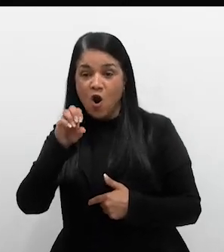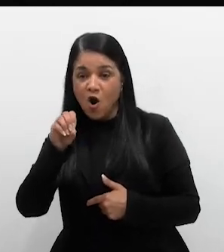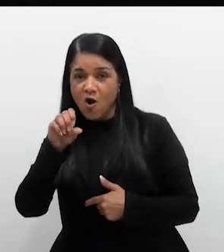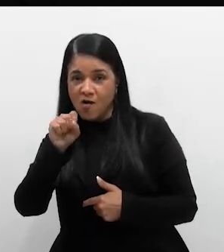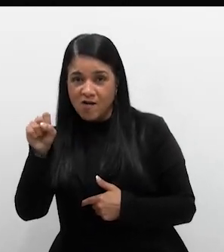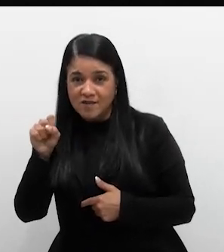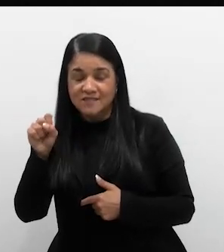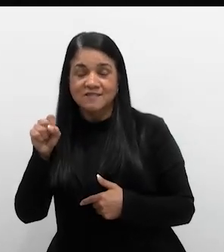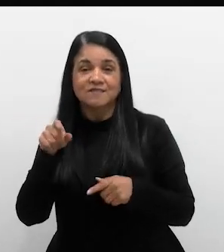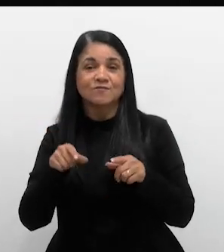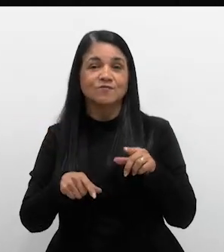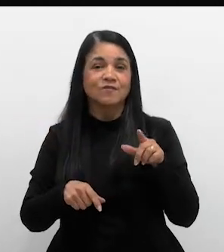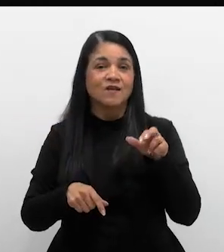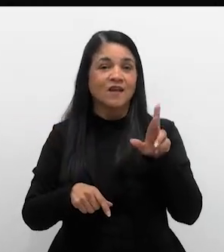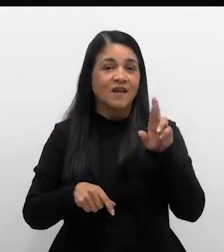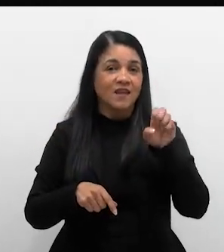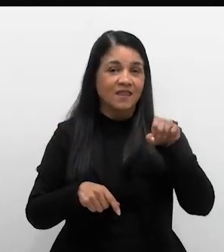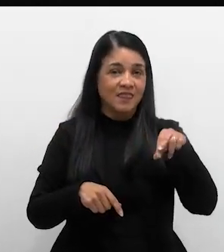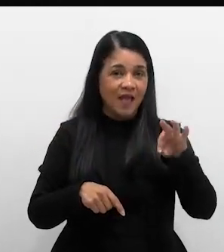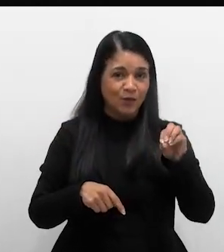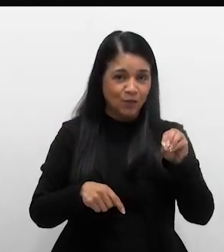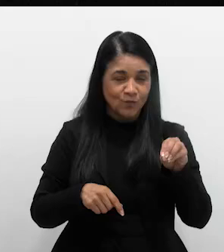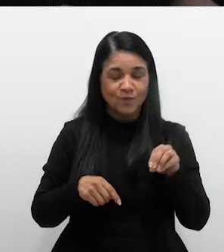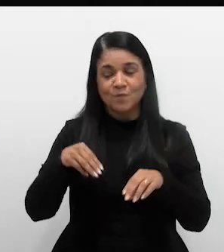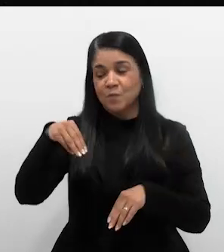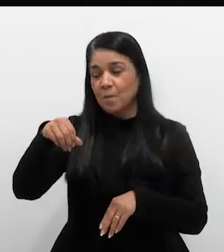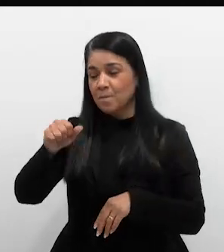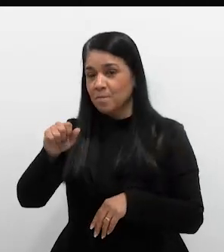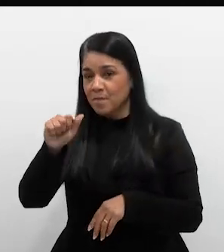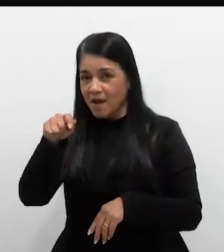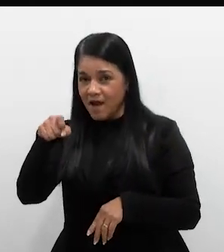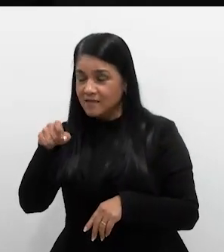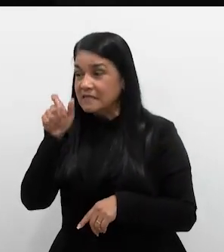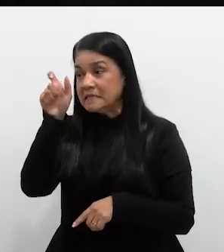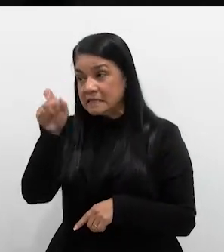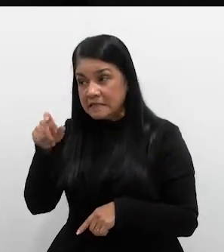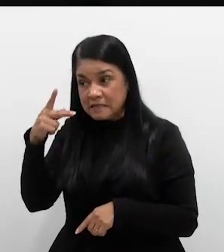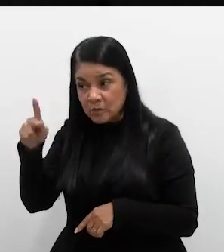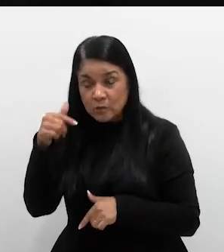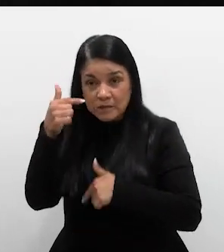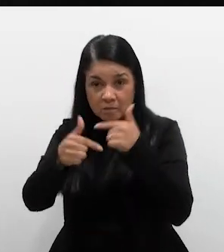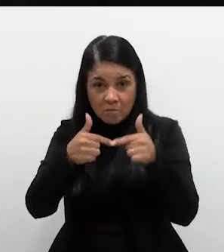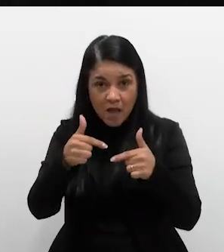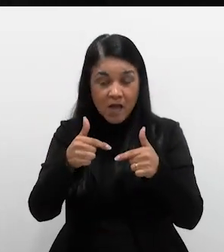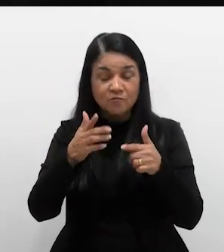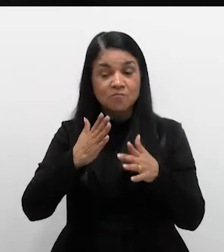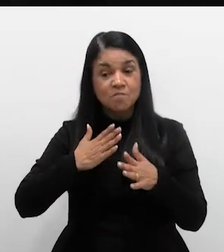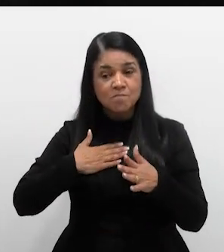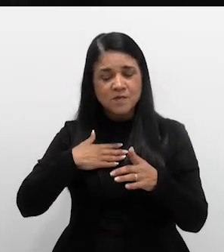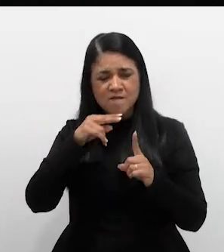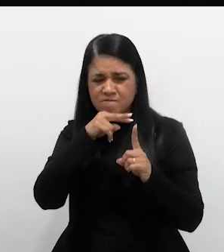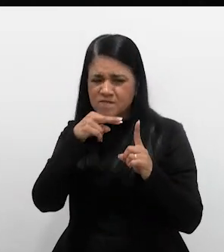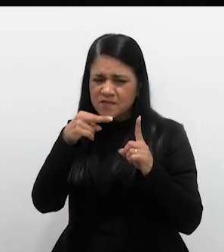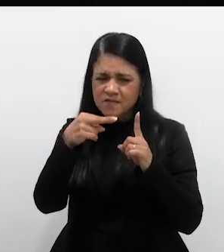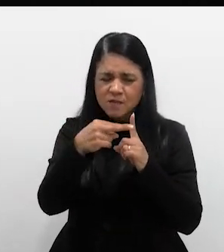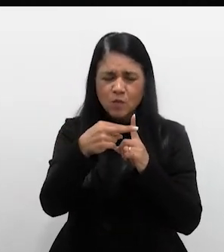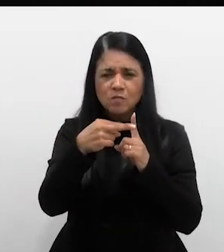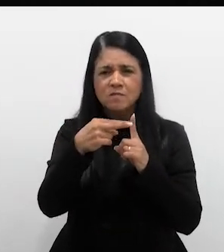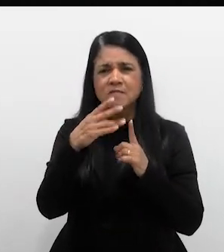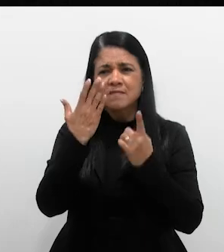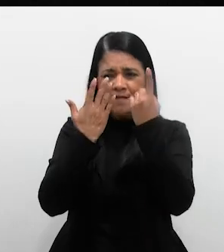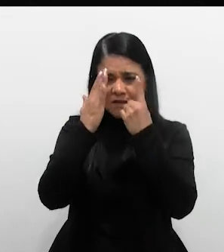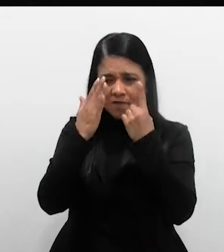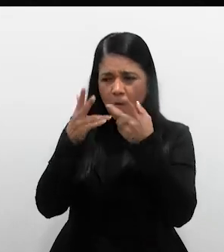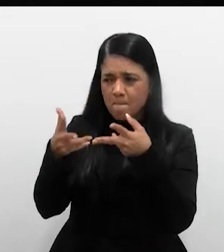Rosa com o Renato Lage, o Max, vi seus trabalhos, vi vários carnavalescos que formataram a minha visão